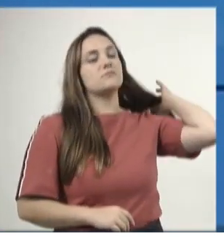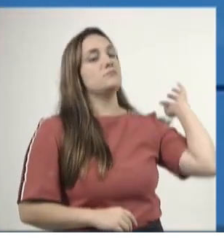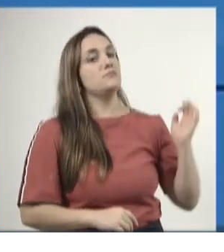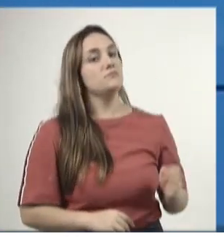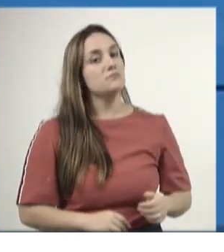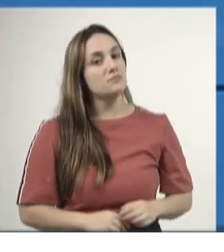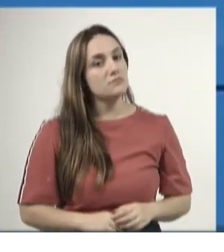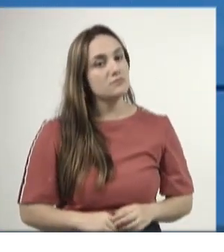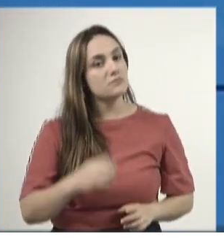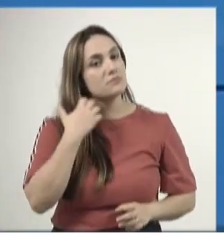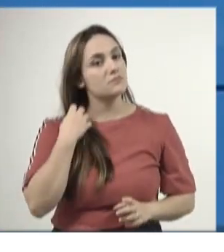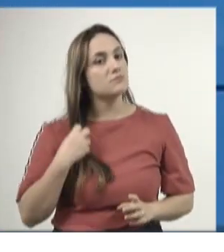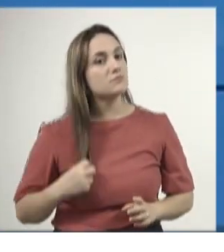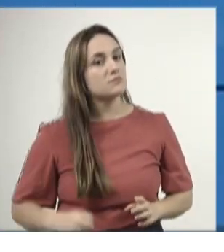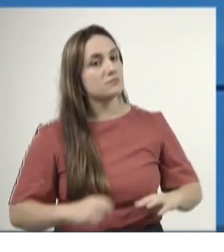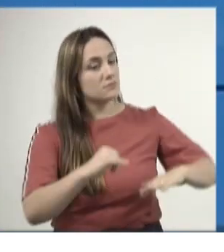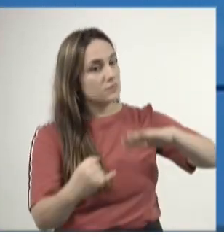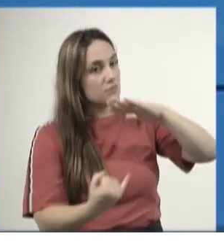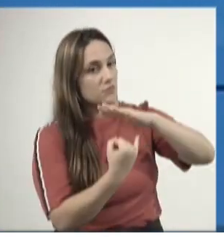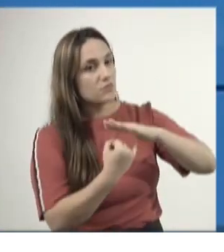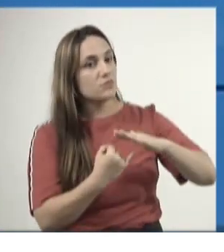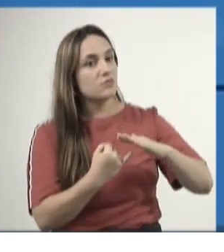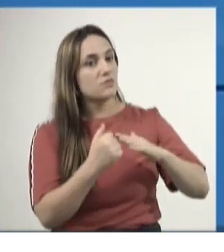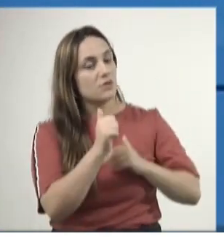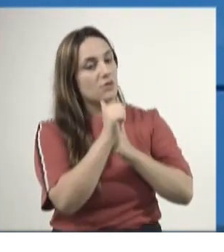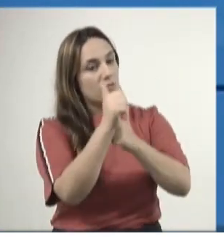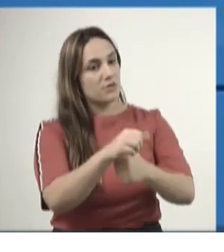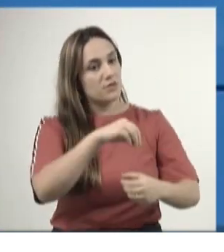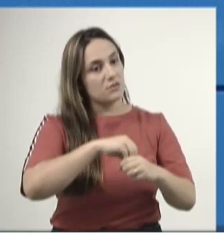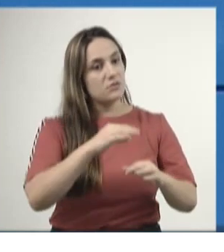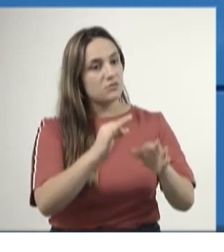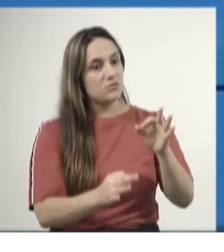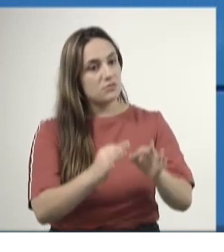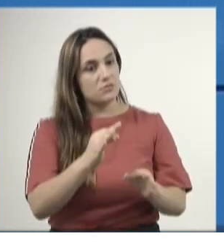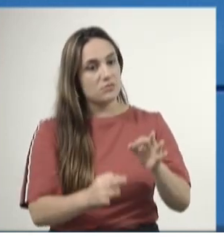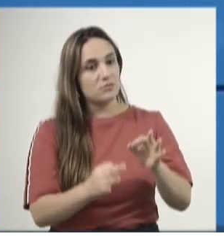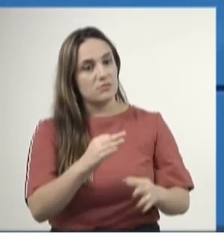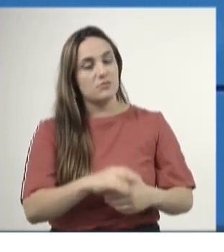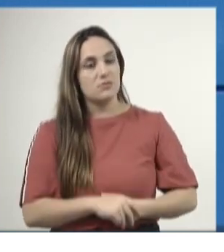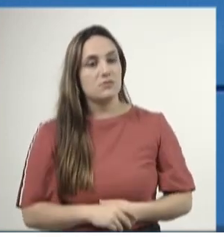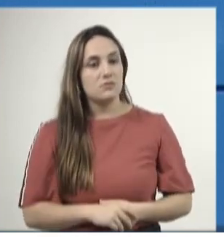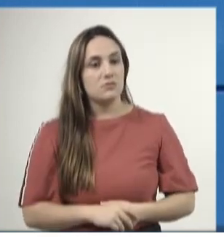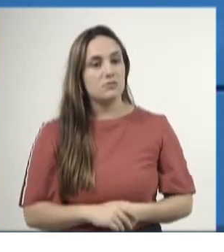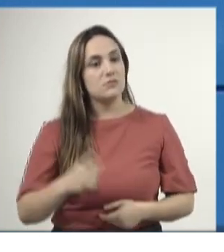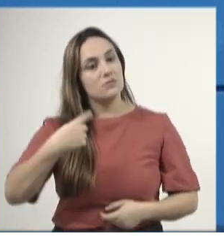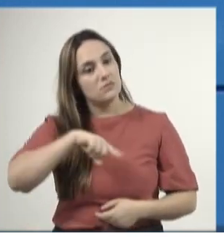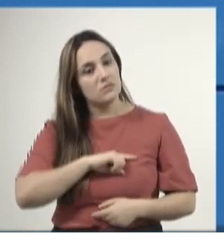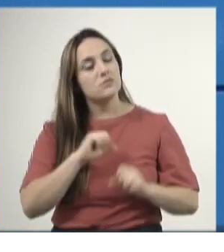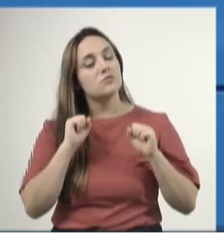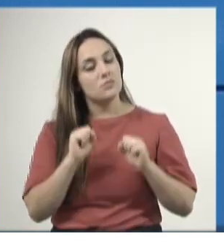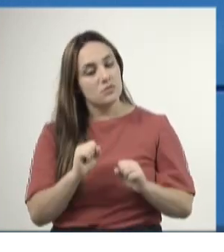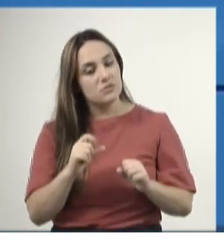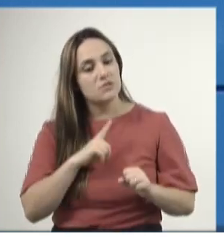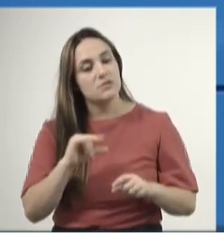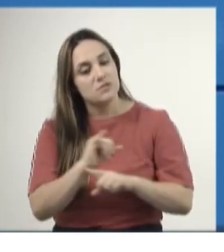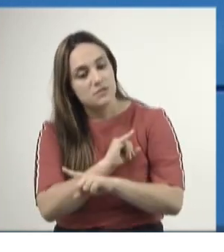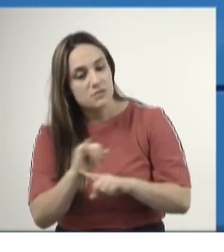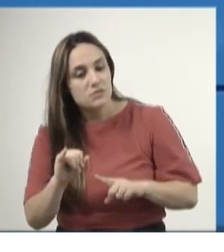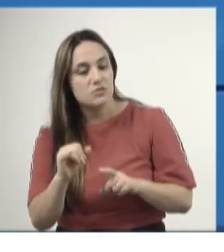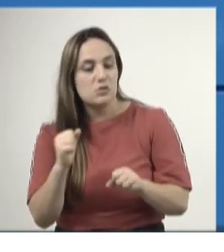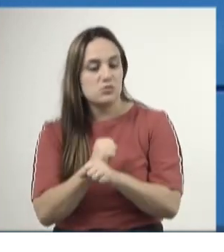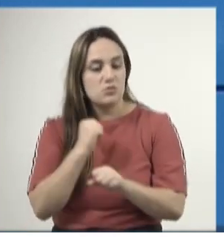também as instituições que trabalham a justiça, de modo que possamos construir mecanismos